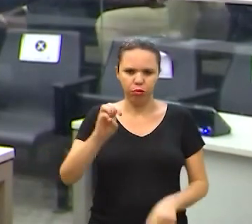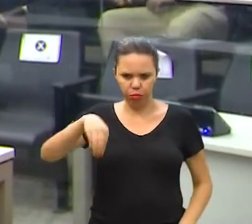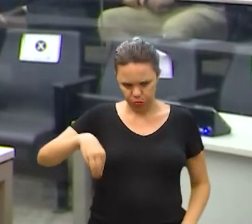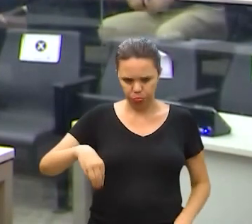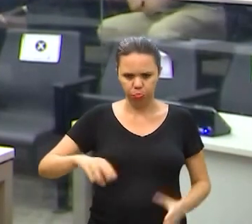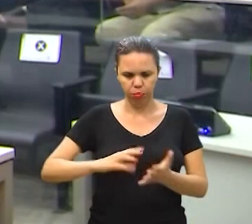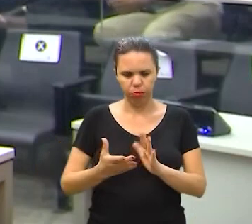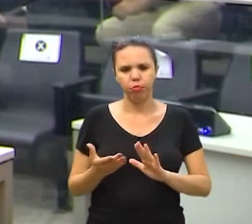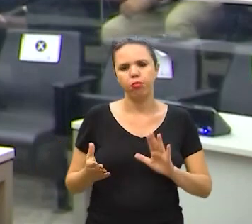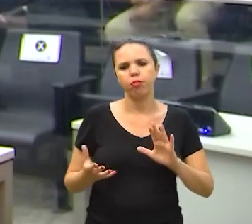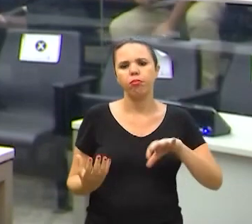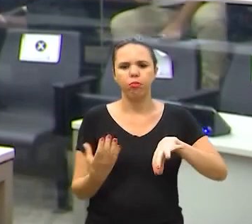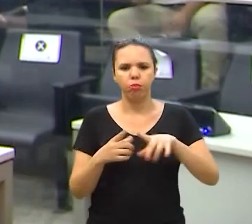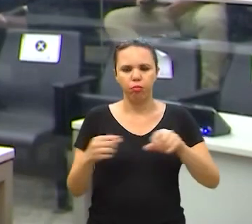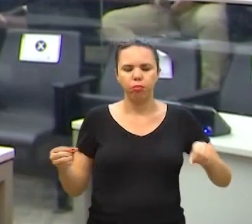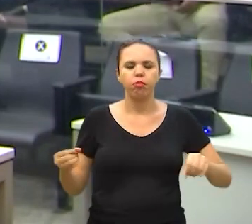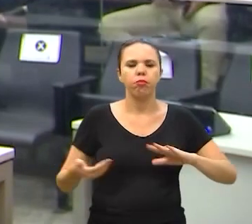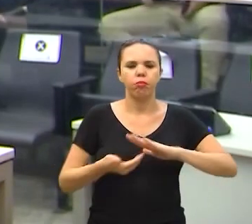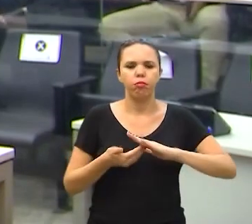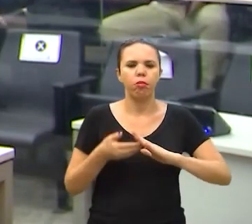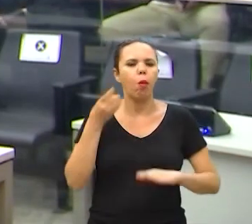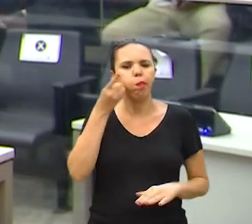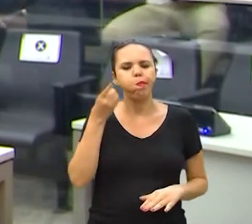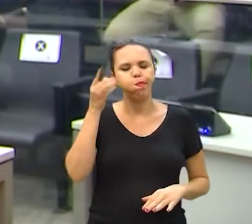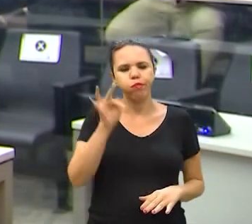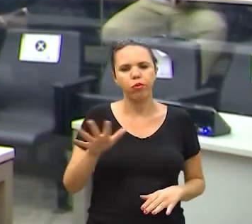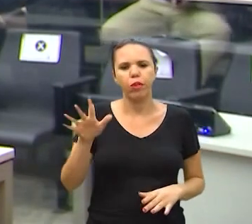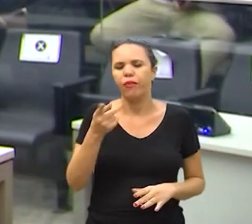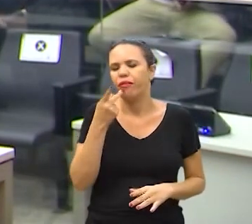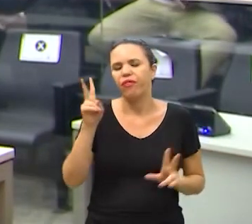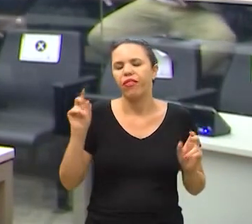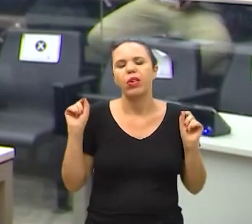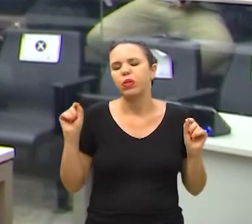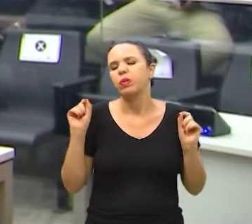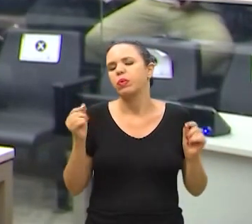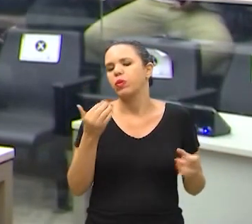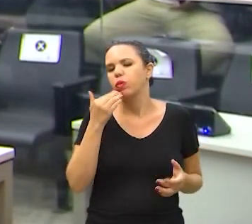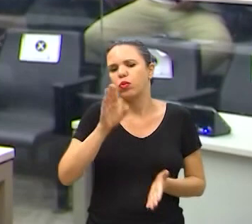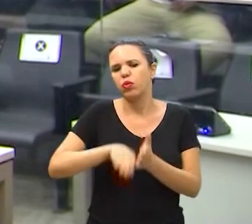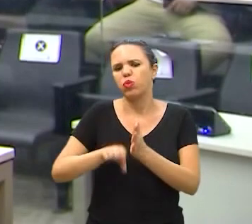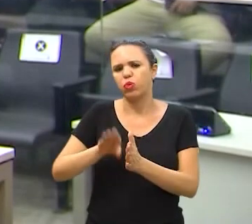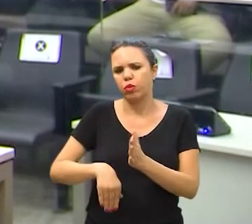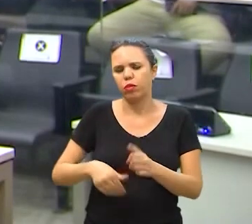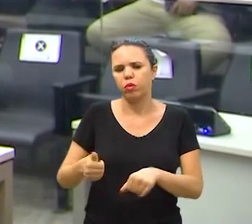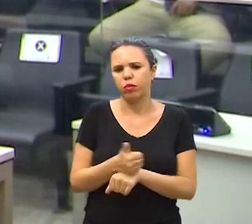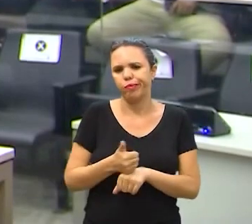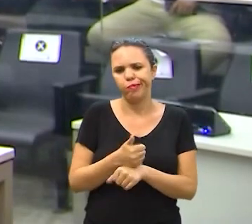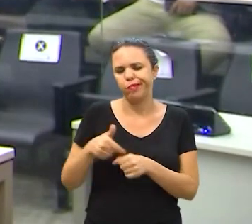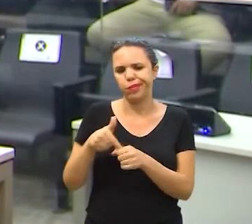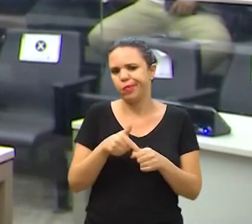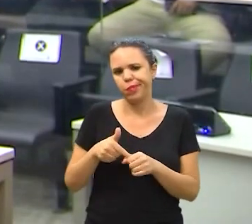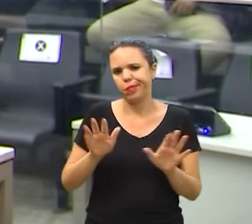ele propôs no Congresso, lá na Câmara dos Deputados Federal, onde ele pedia